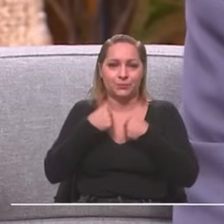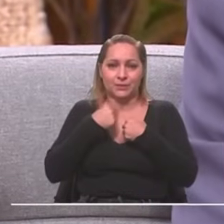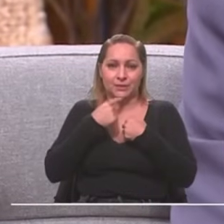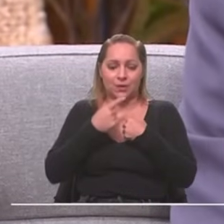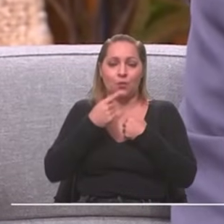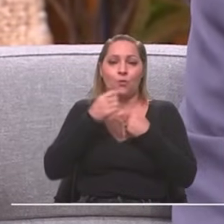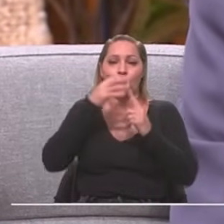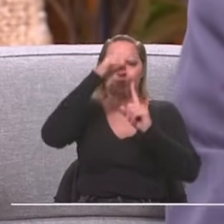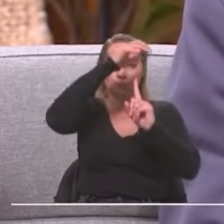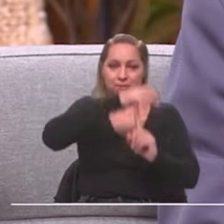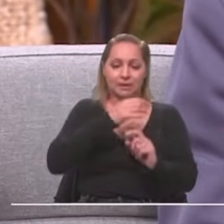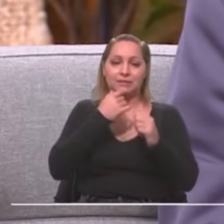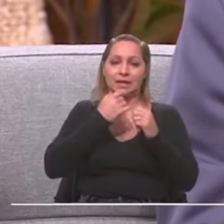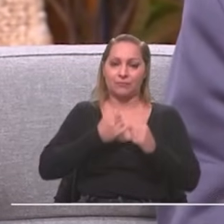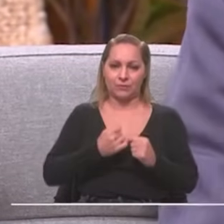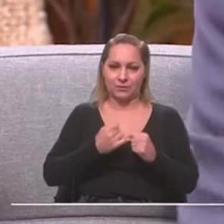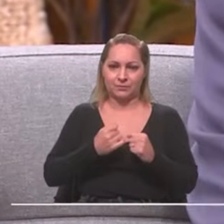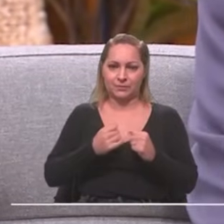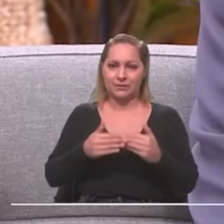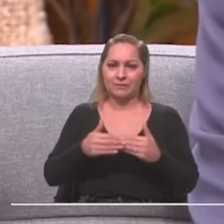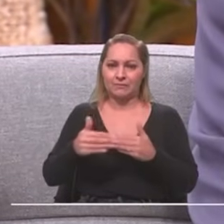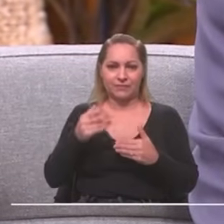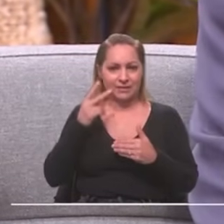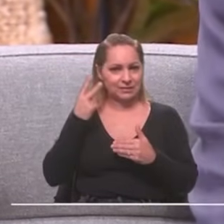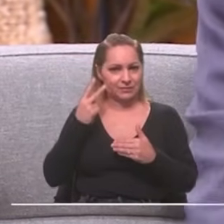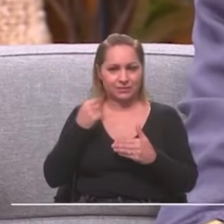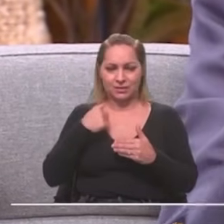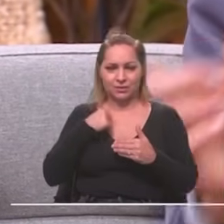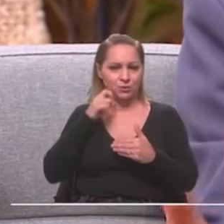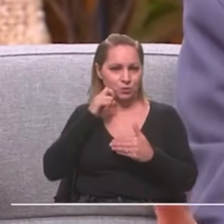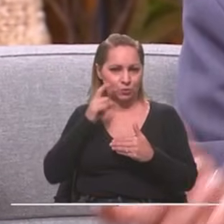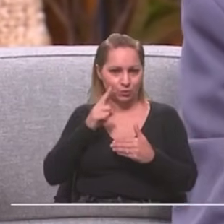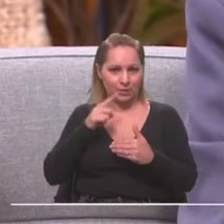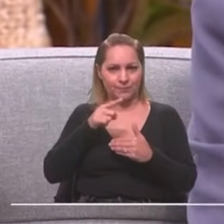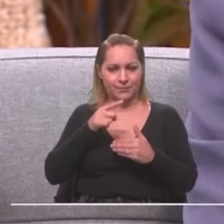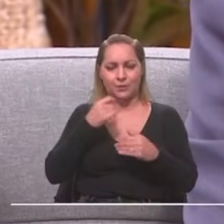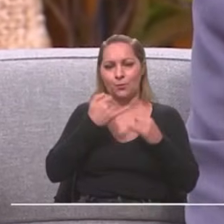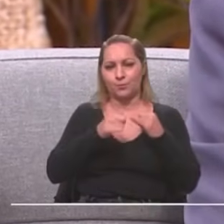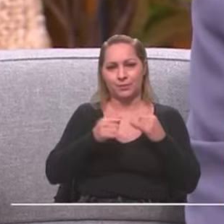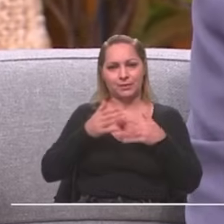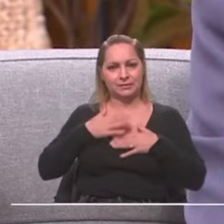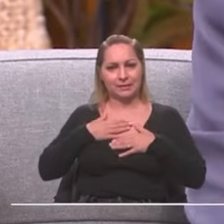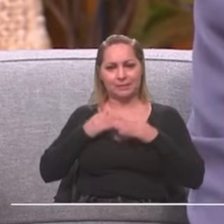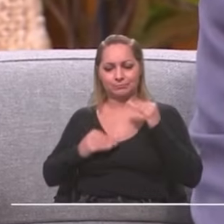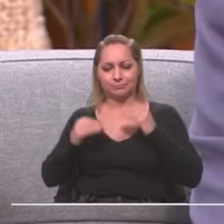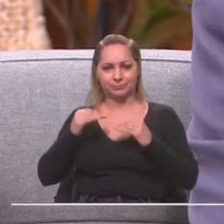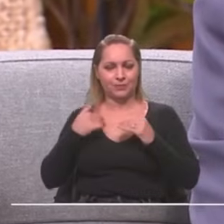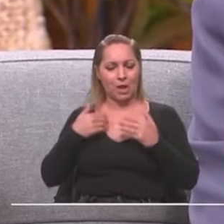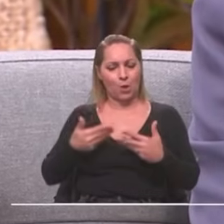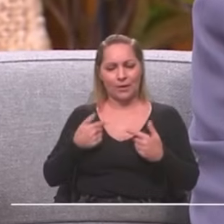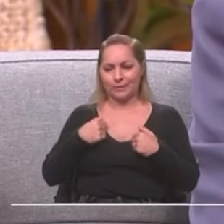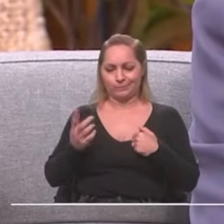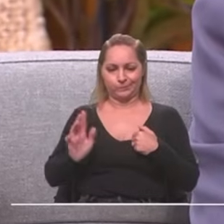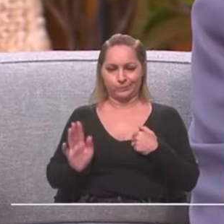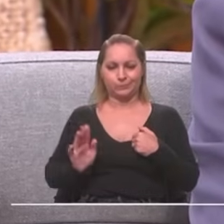é violento e chega a uma fase da nossa vida que já deixa de ser seguro e o risco começa a não compensar. A compensar. Neste momento não compensa. E como é que vocês